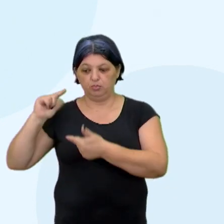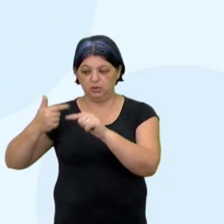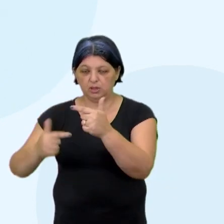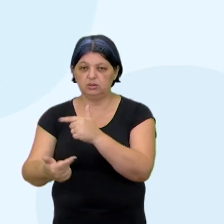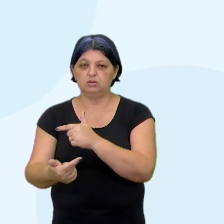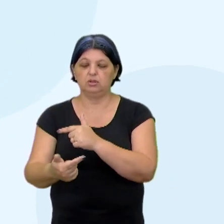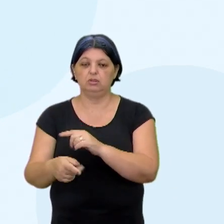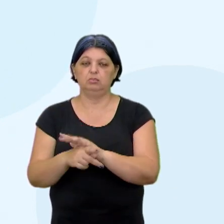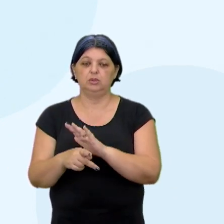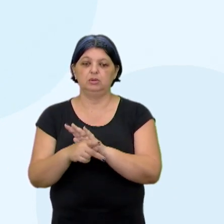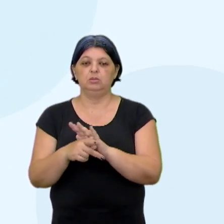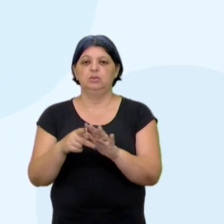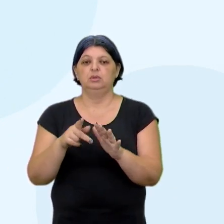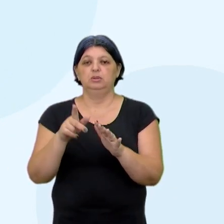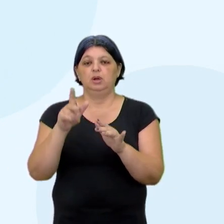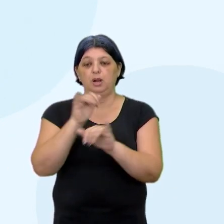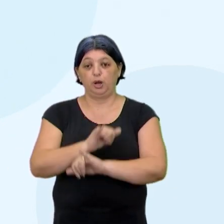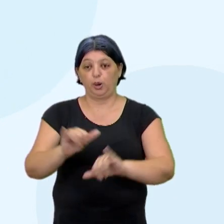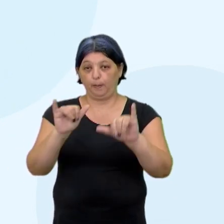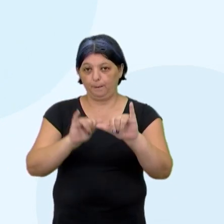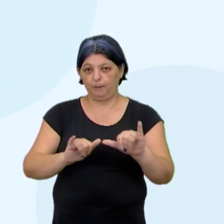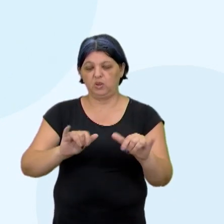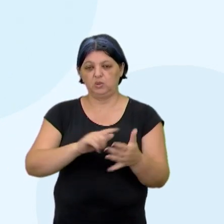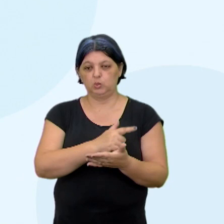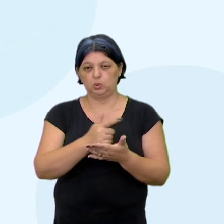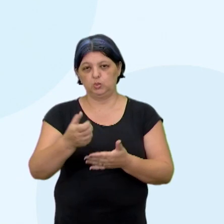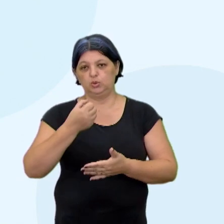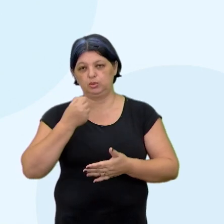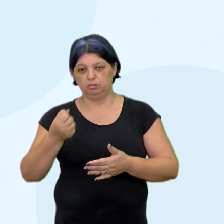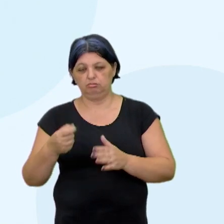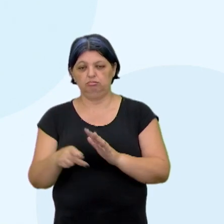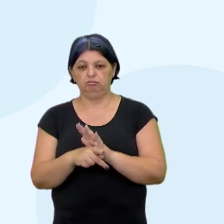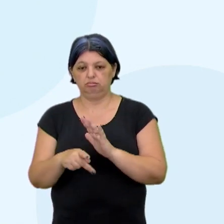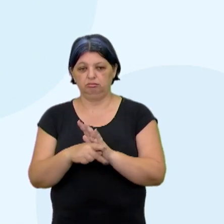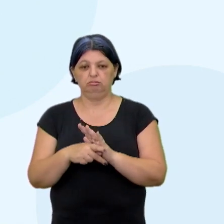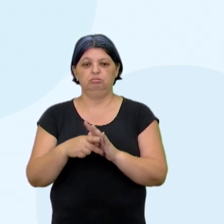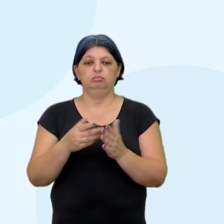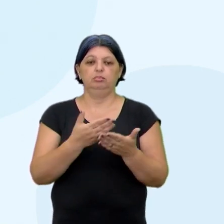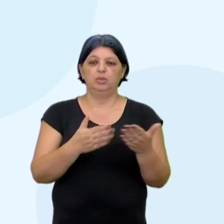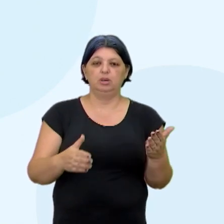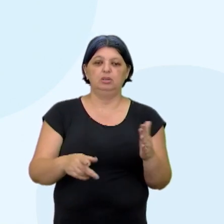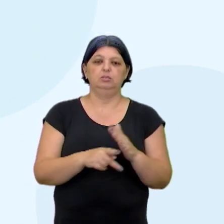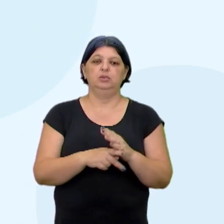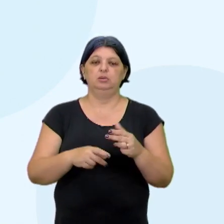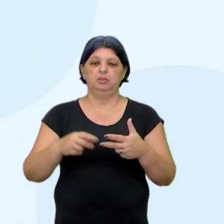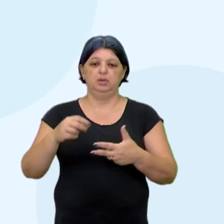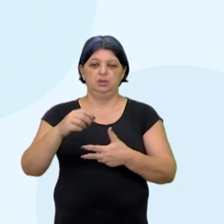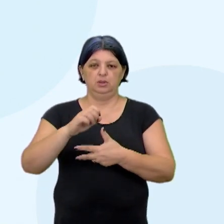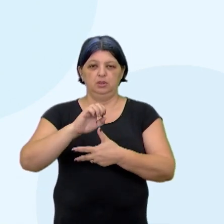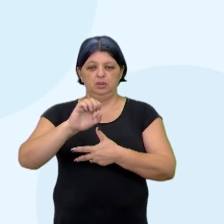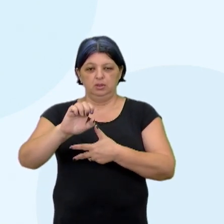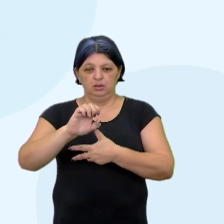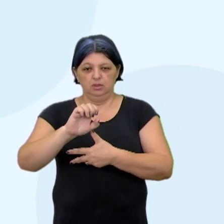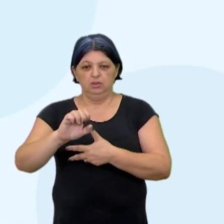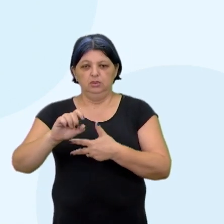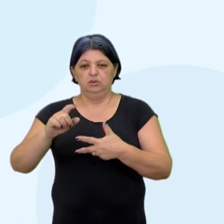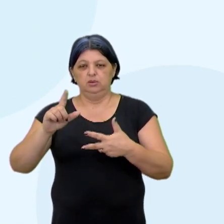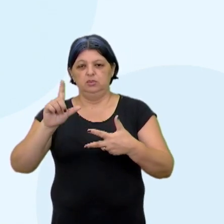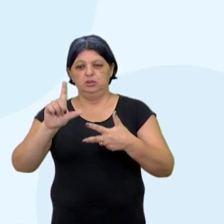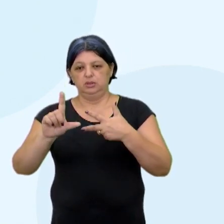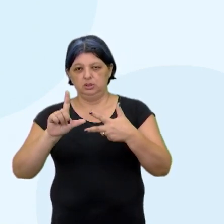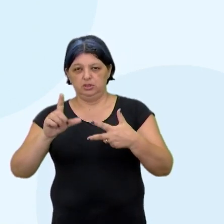e da imprensa como um quarto poder, em pé de igualdade com o executivo, legislativo e judiciário em matéria de influência